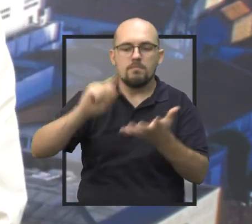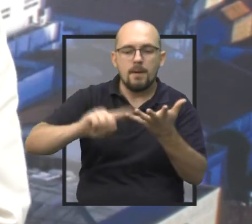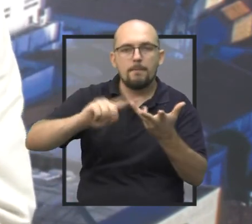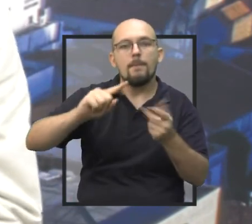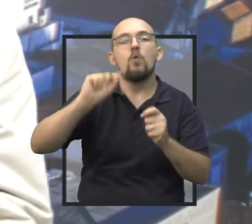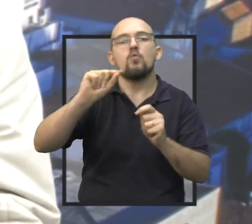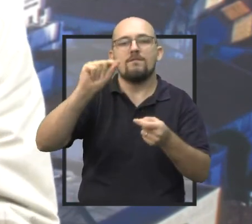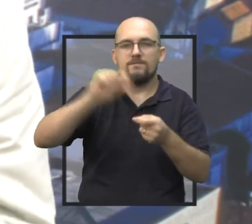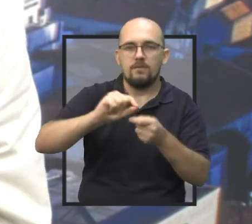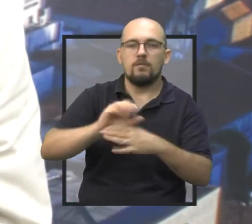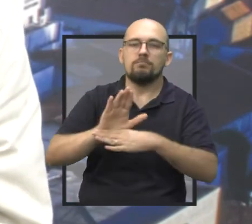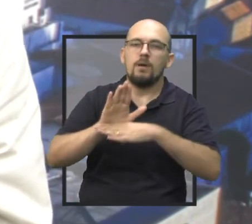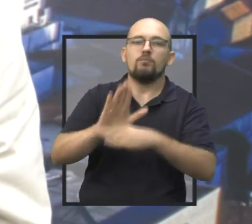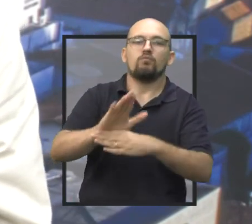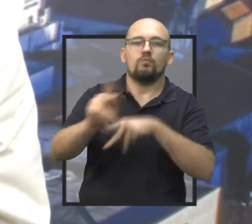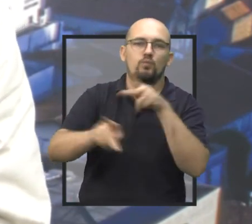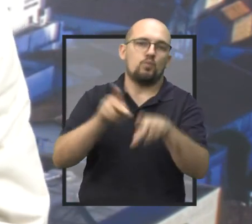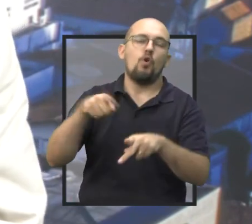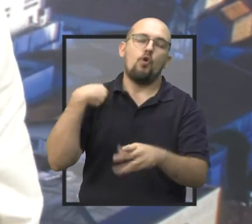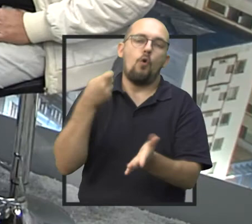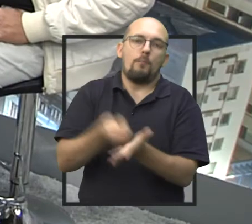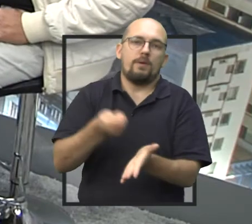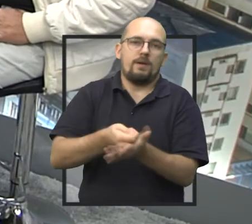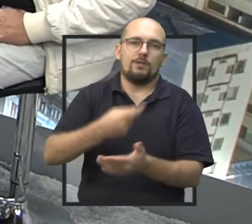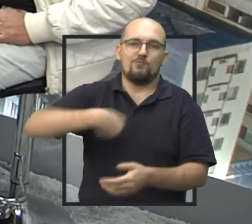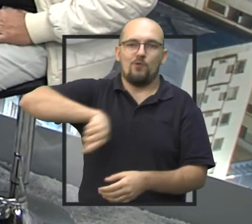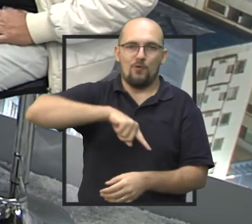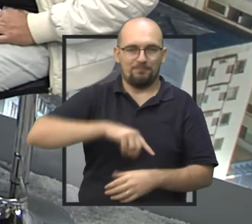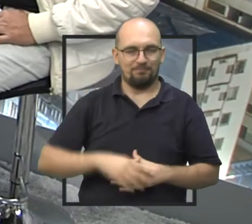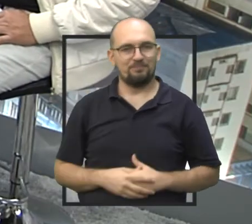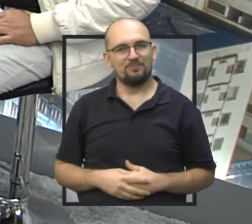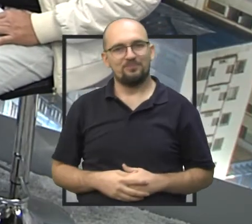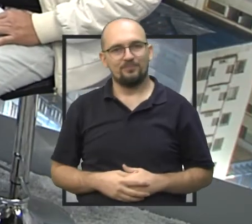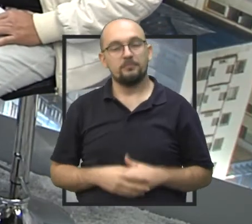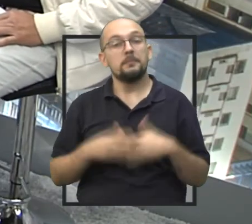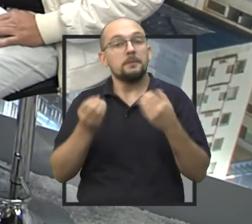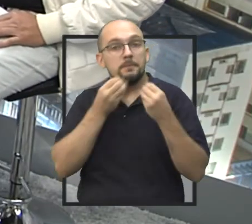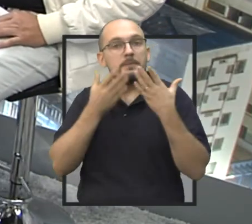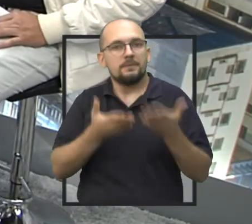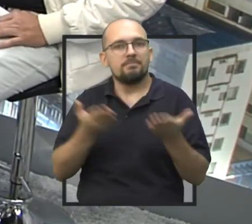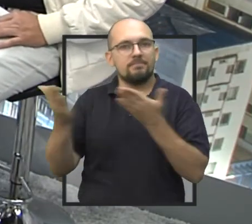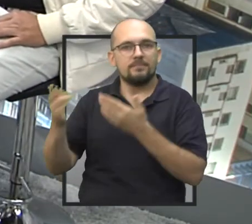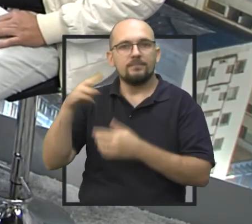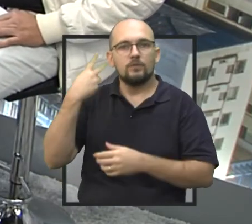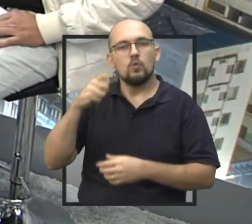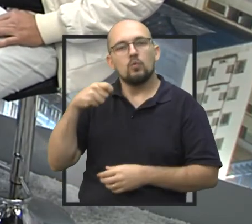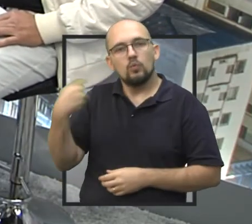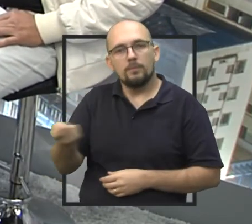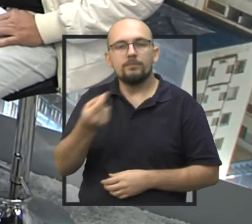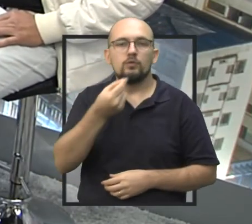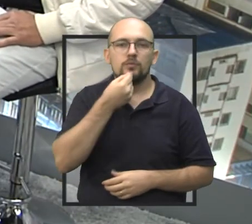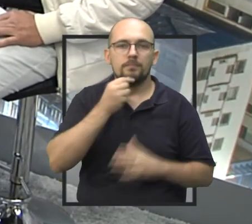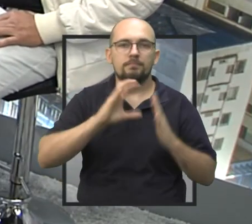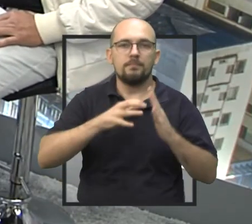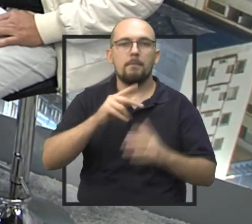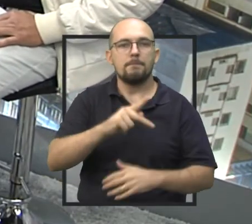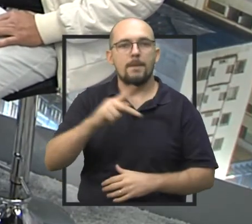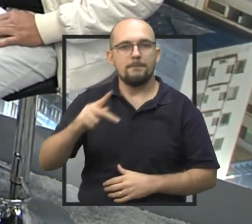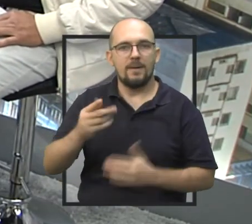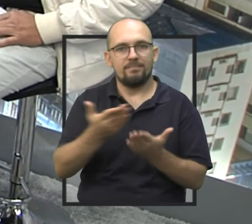gente faz em prol da população, que é de nossa obrigação. Pois bem, esta foi a prestação de contas do vereador Luiz Henrique Chupeta, do PP,